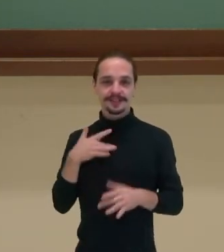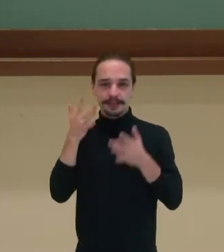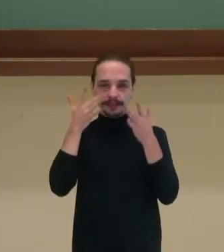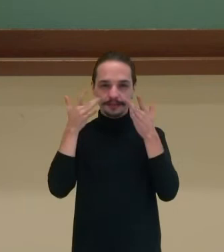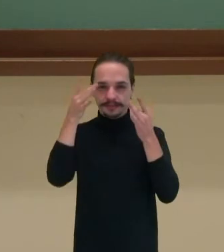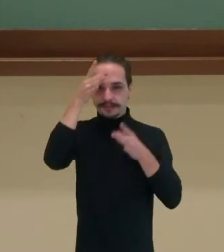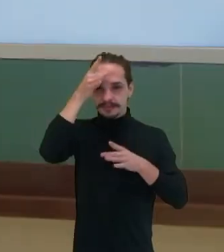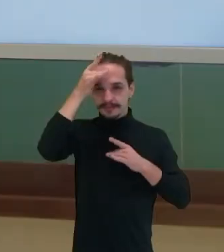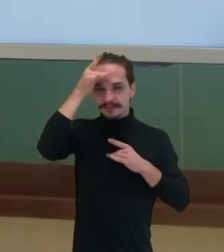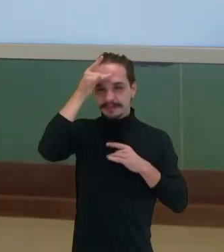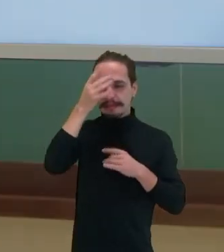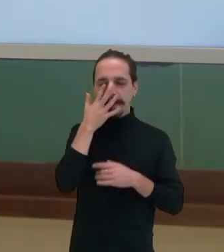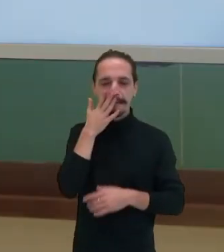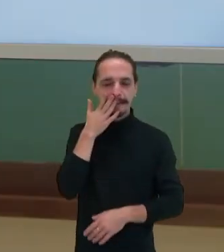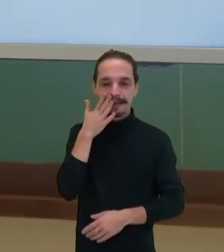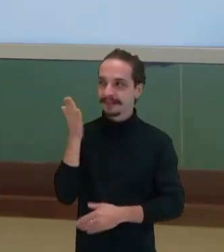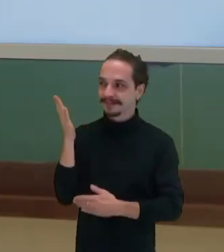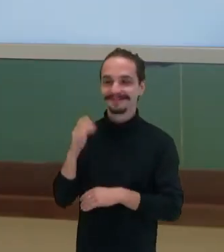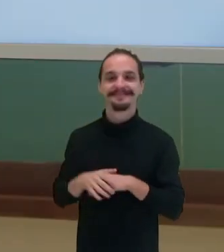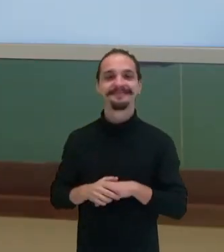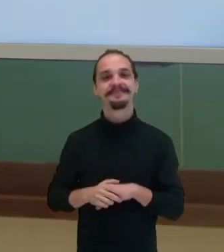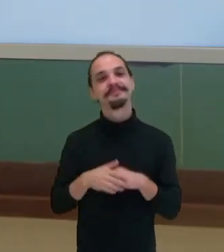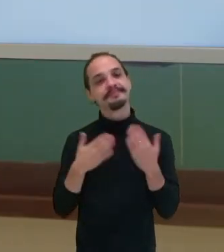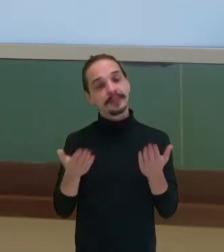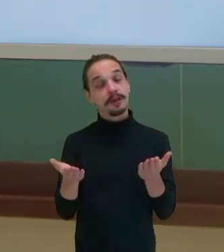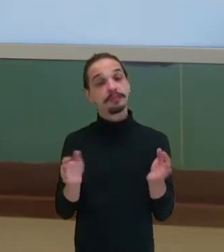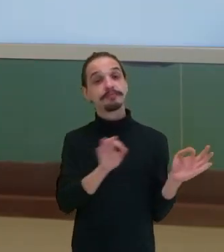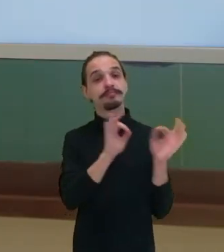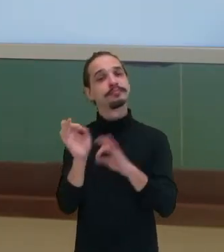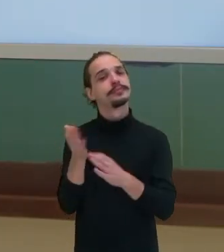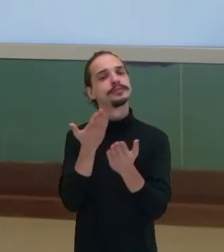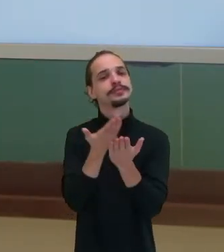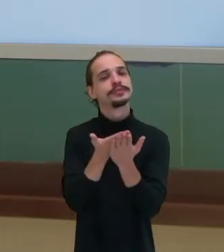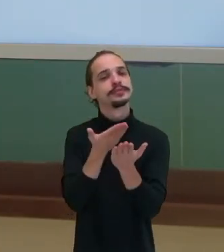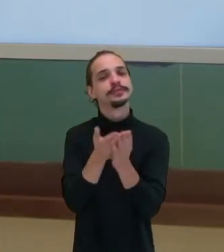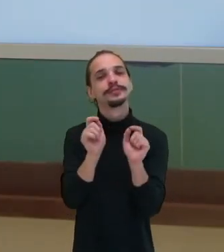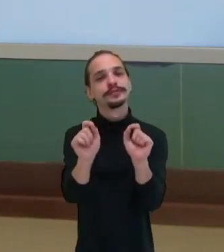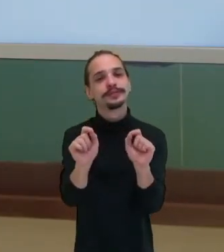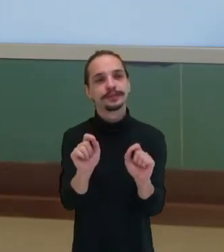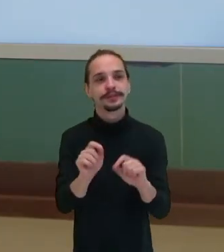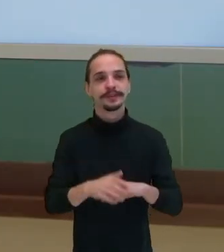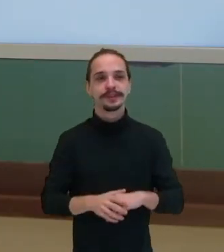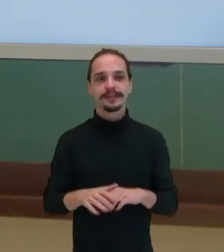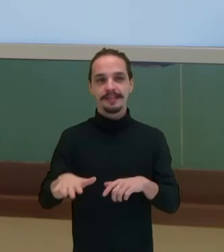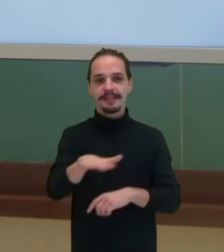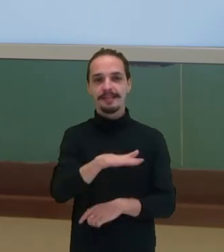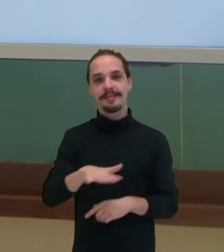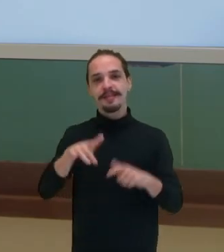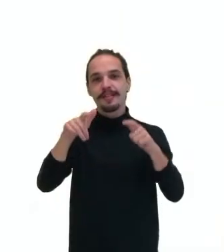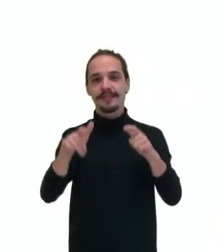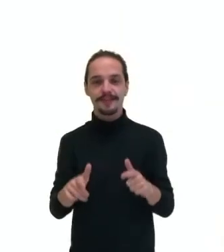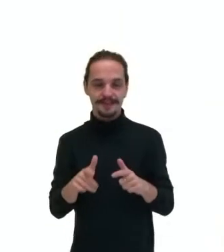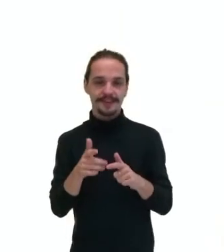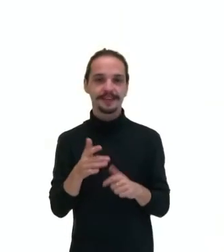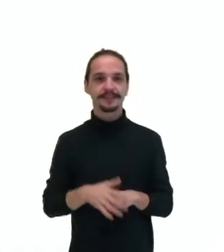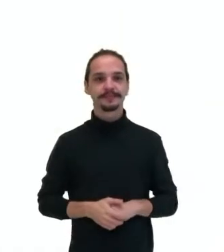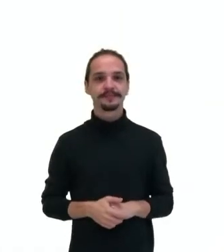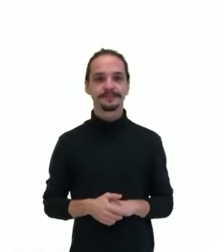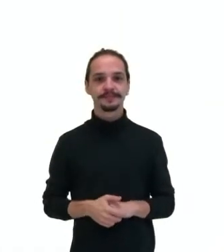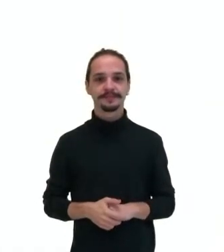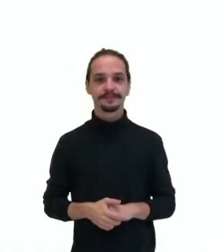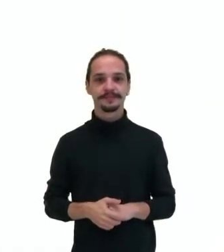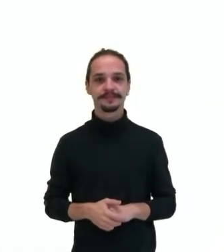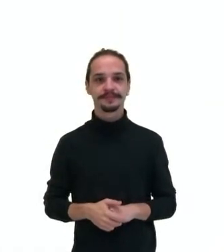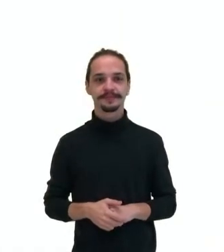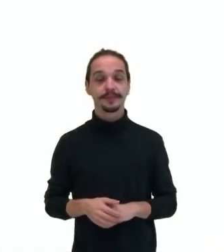dramática. Então, com base no conteúdo que nós estudamos, né? Como que era o espaço cênico aqui no teatro romano? Então,